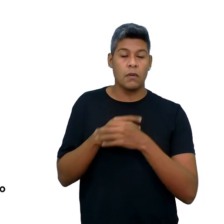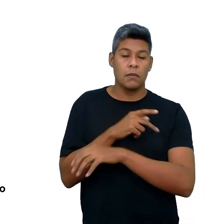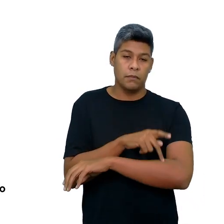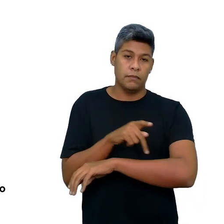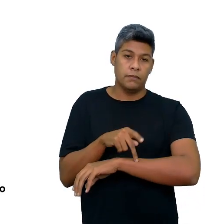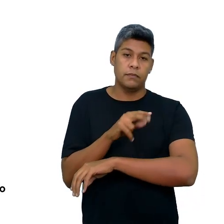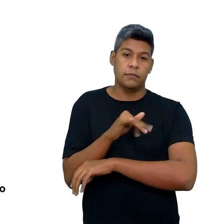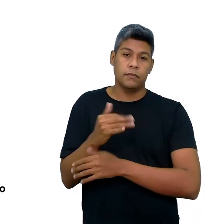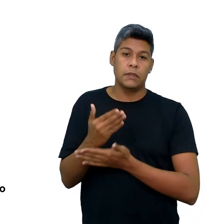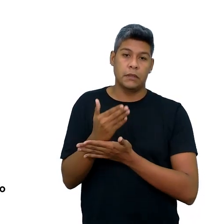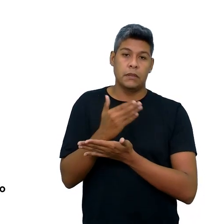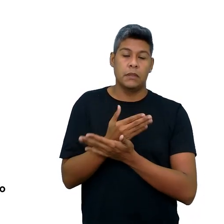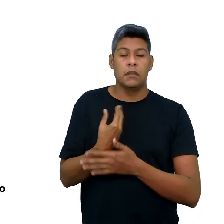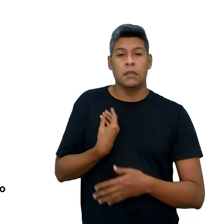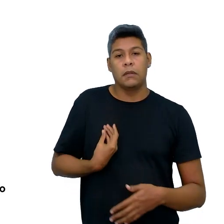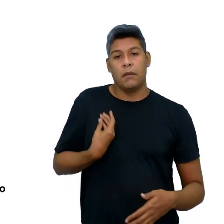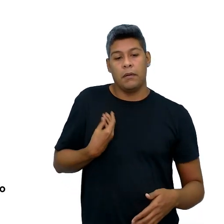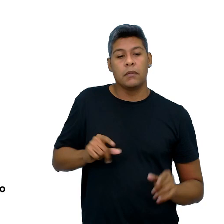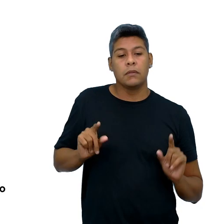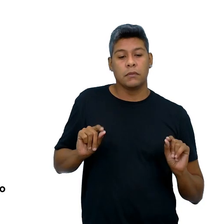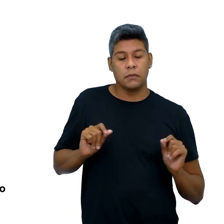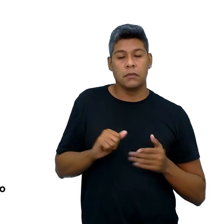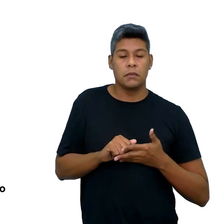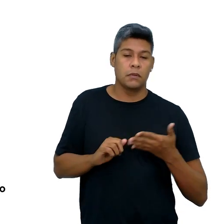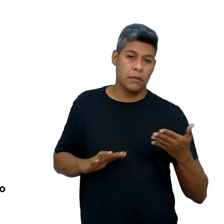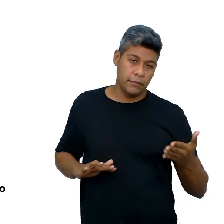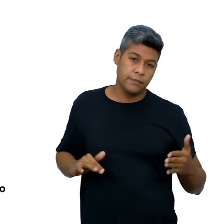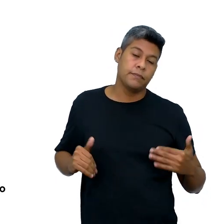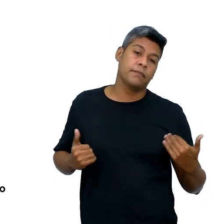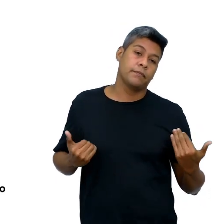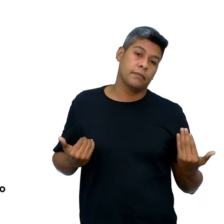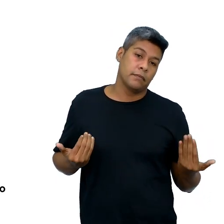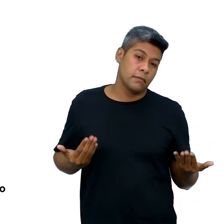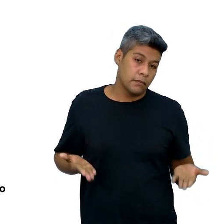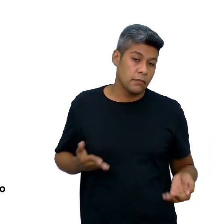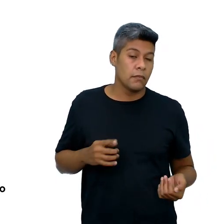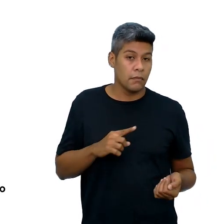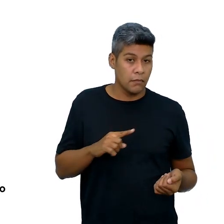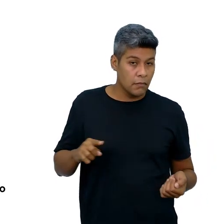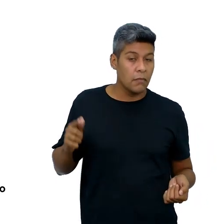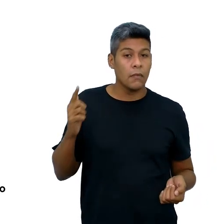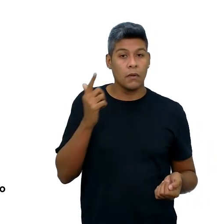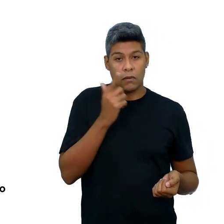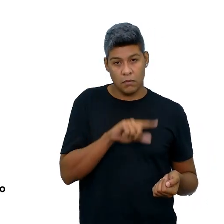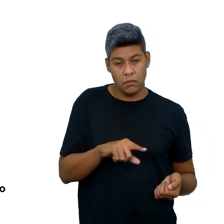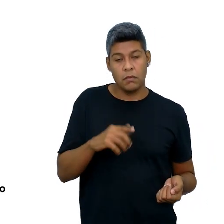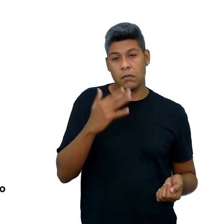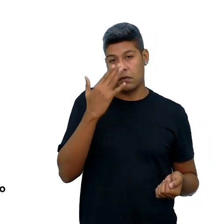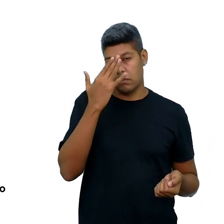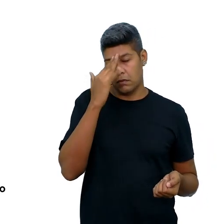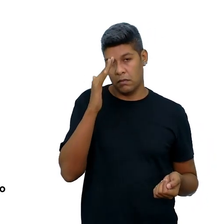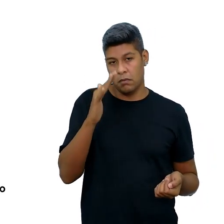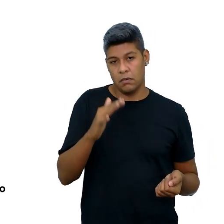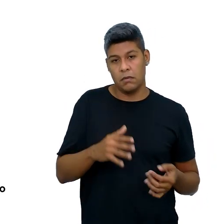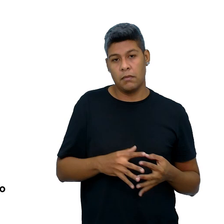vão antecipar a realização dessas atividades, de modo que vocês consigam aí compreender, né, e também, a partir